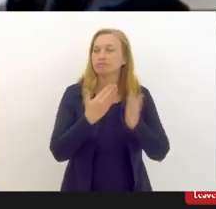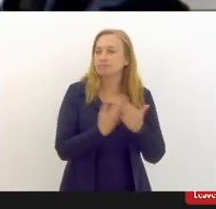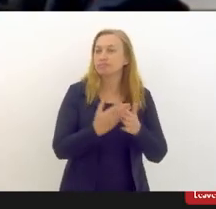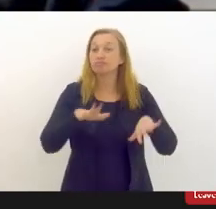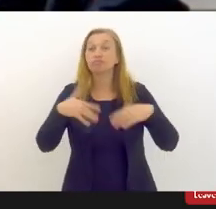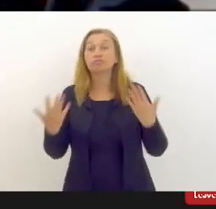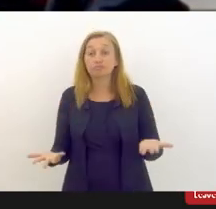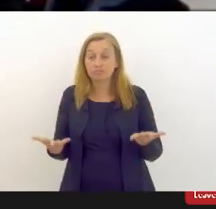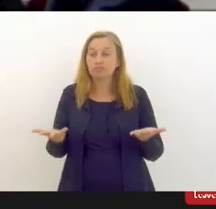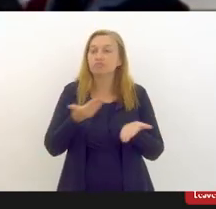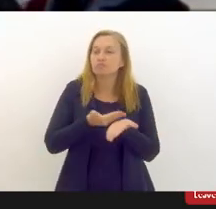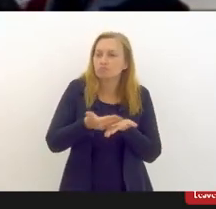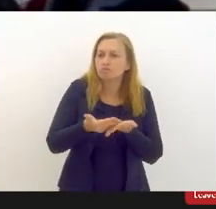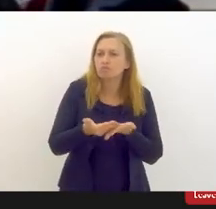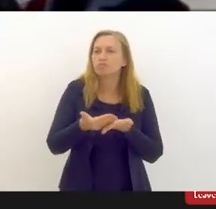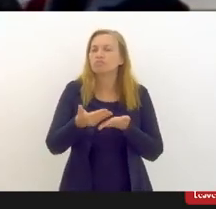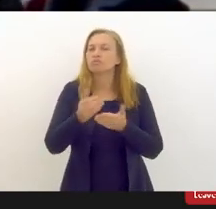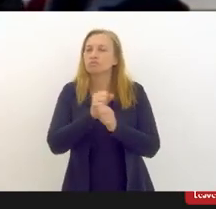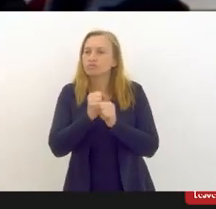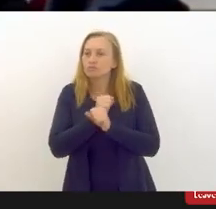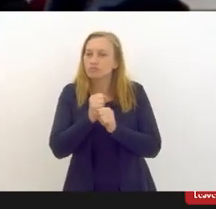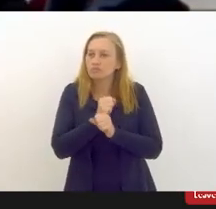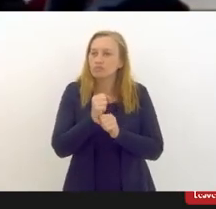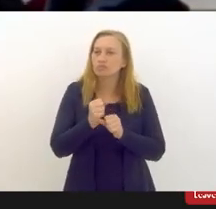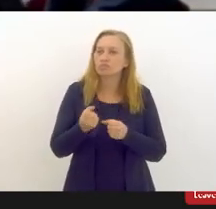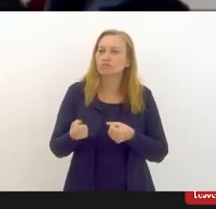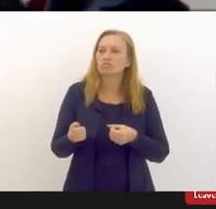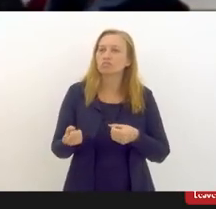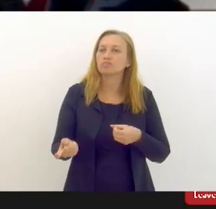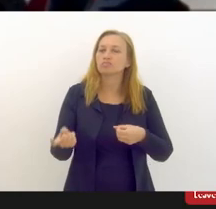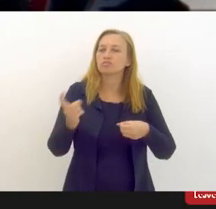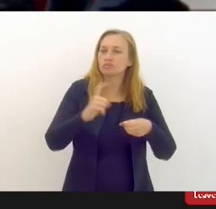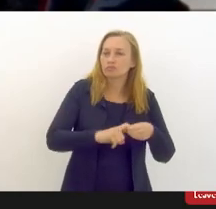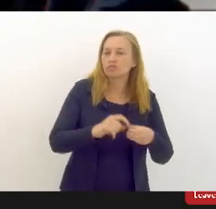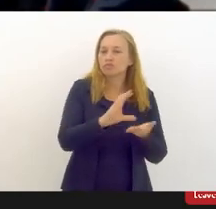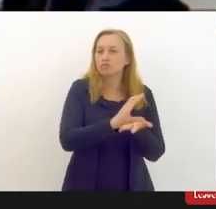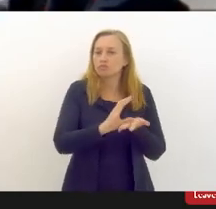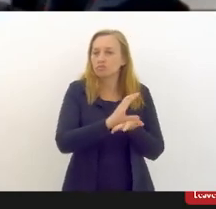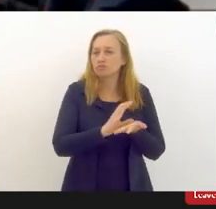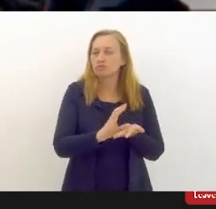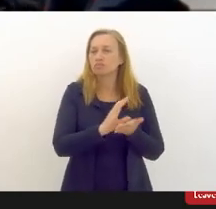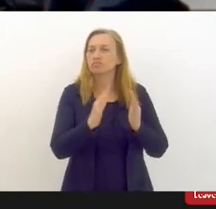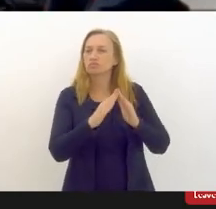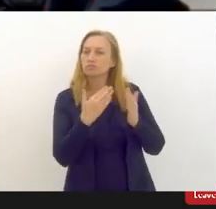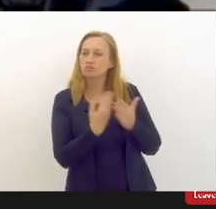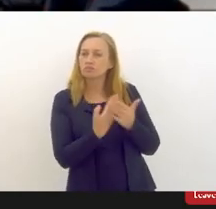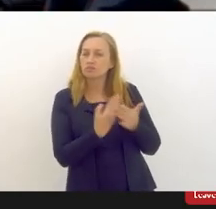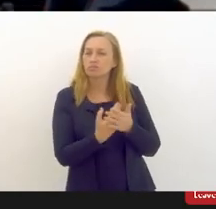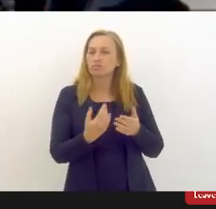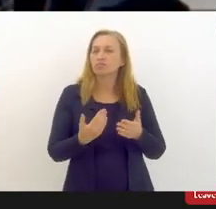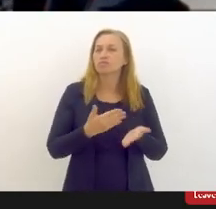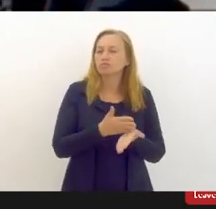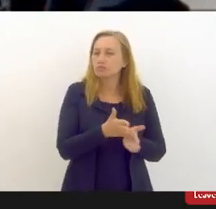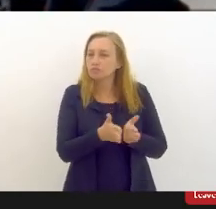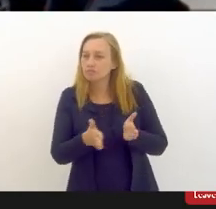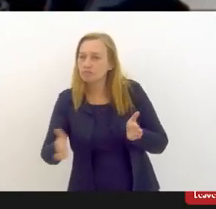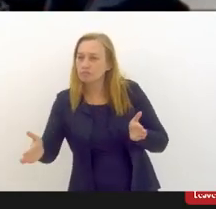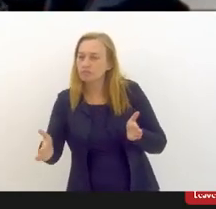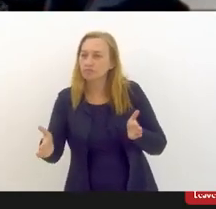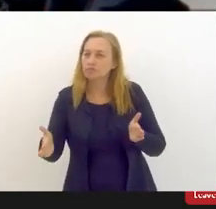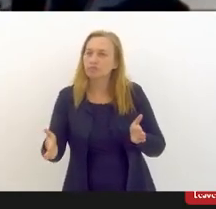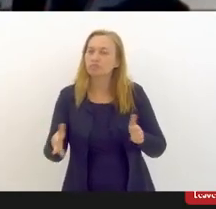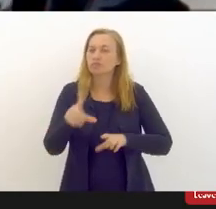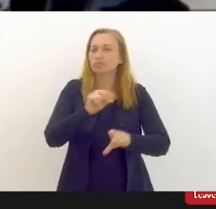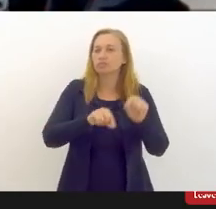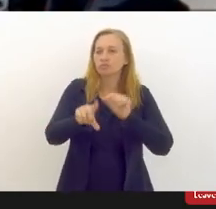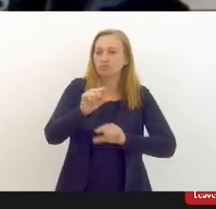a gente começa ainda esse ano com a recomposição dos conselhos escolares e realiza o processo consultivo para